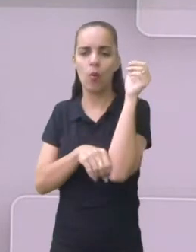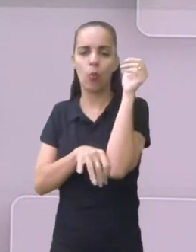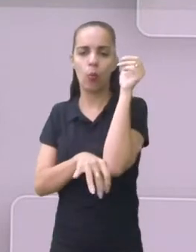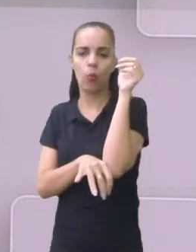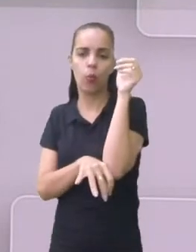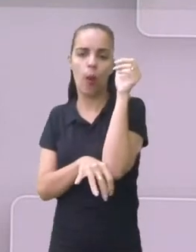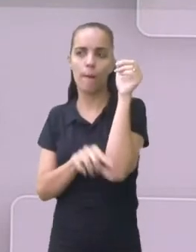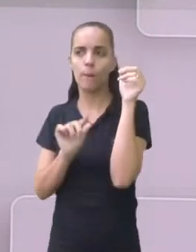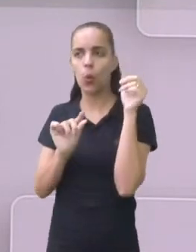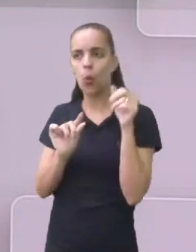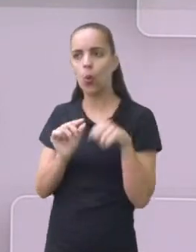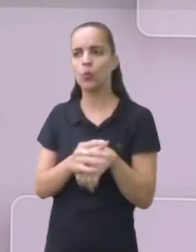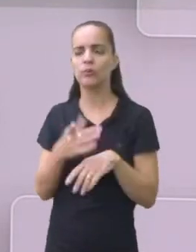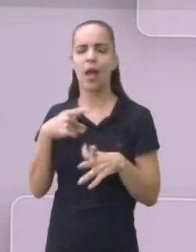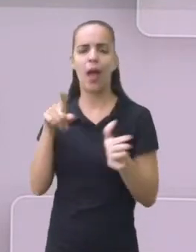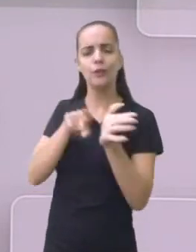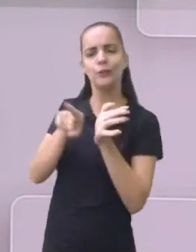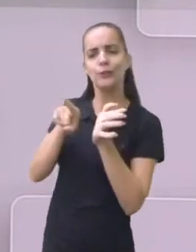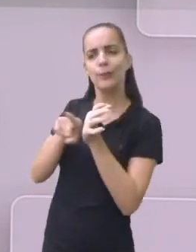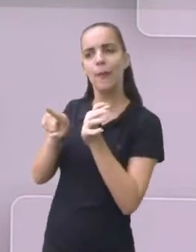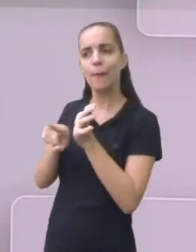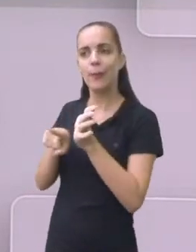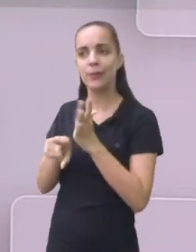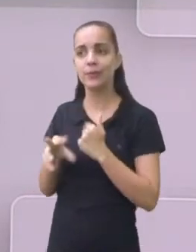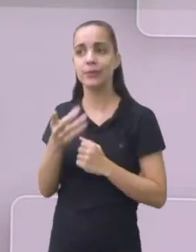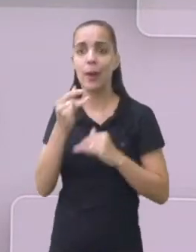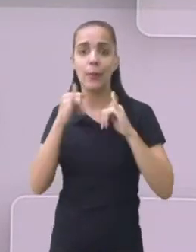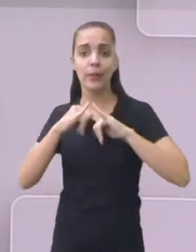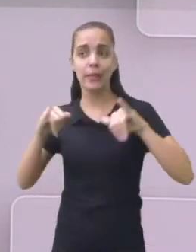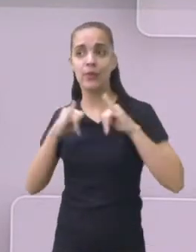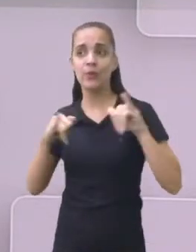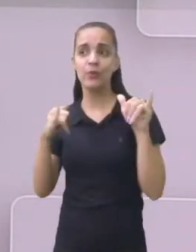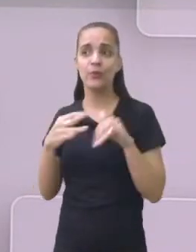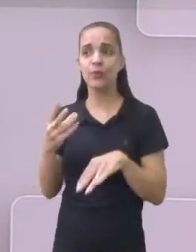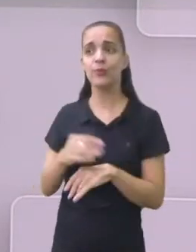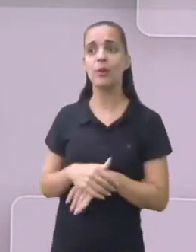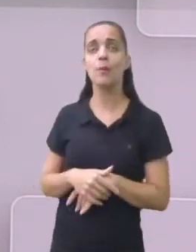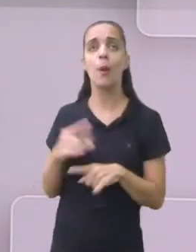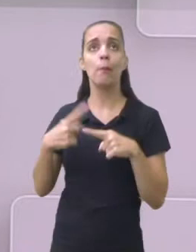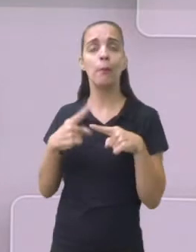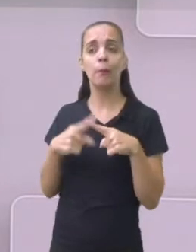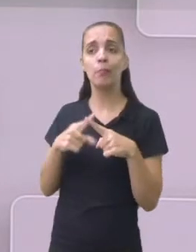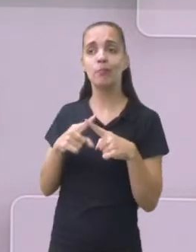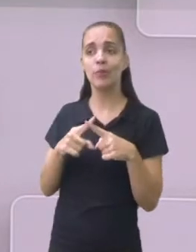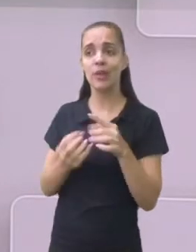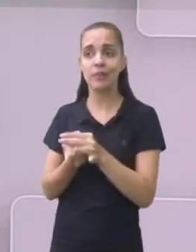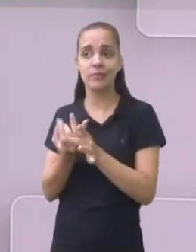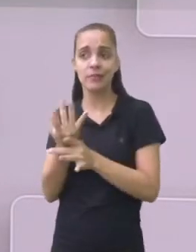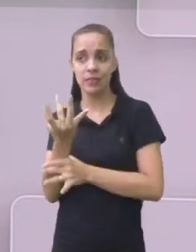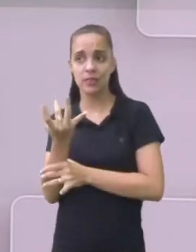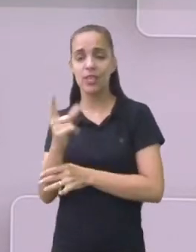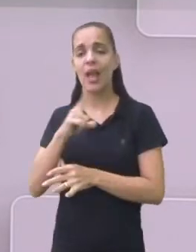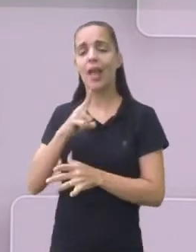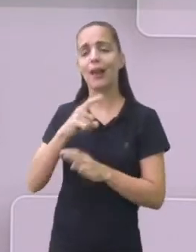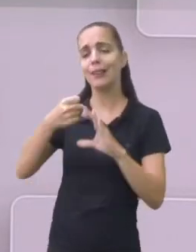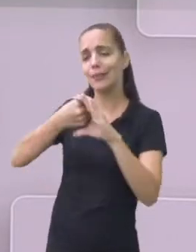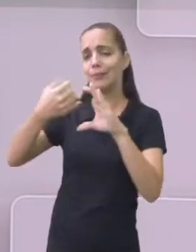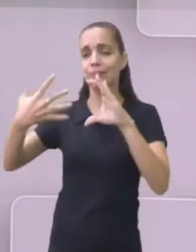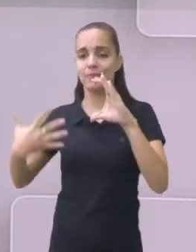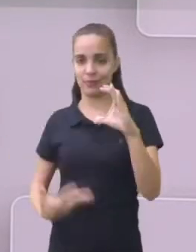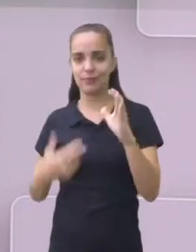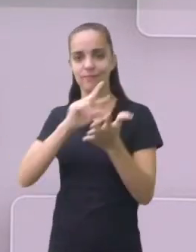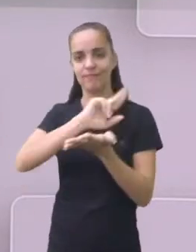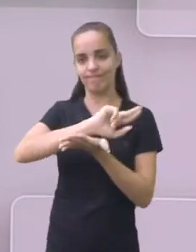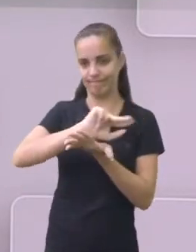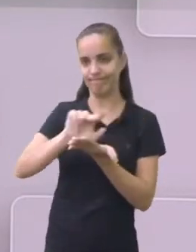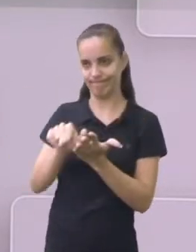rápido? Geralmente a gente pergunta, essas informações porque as plantas elas têm essas características